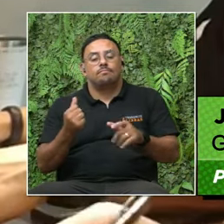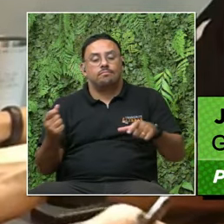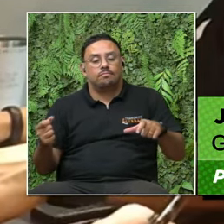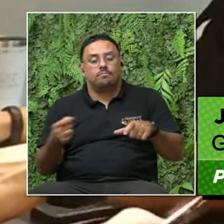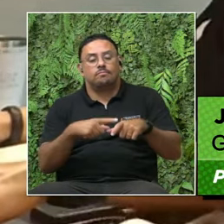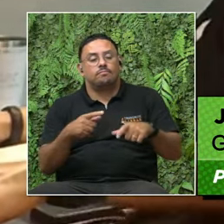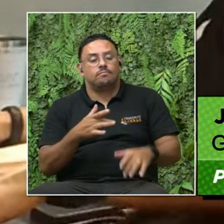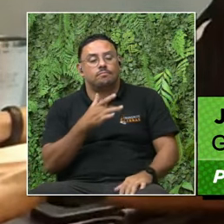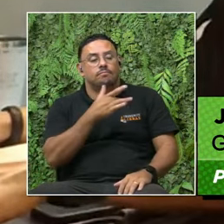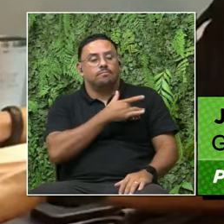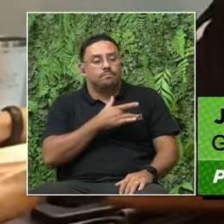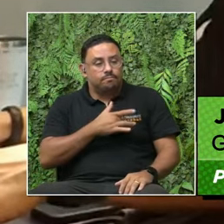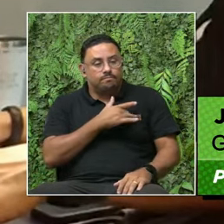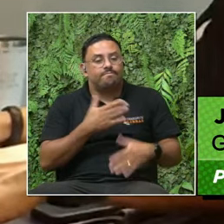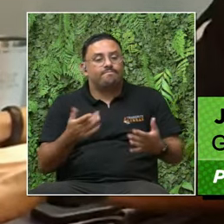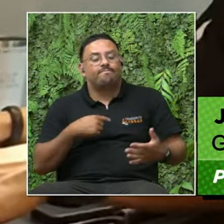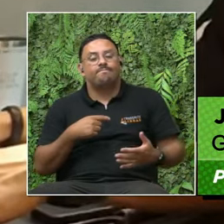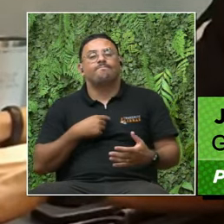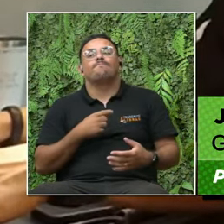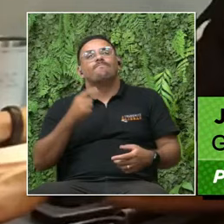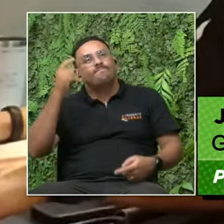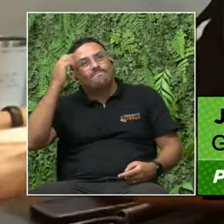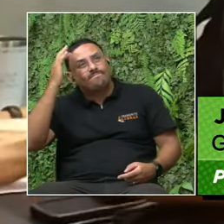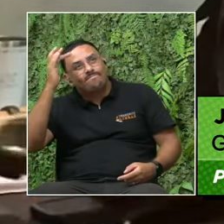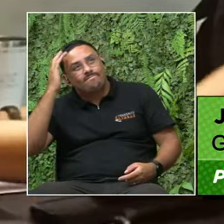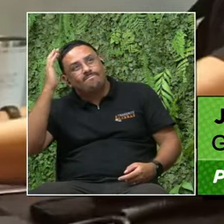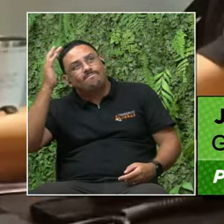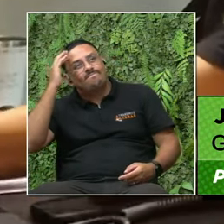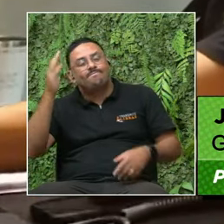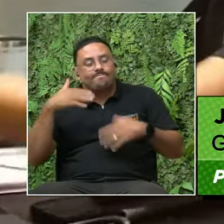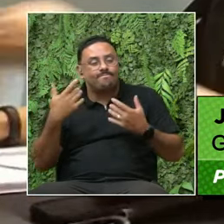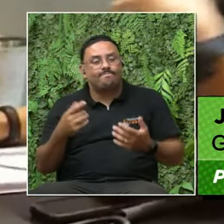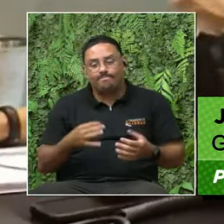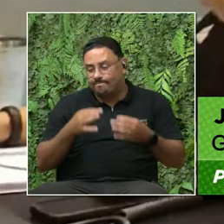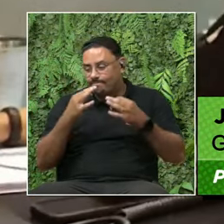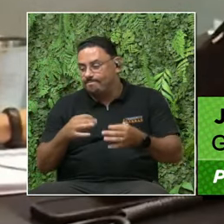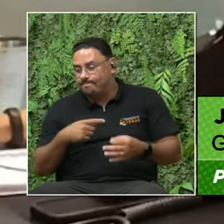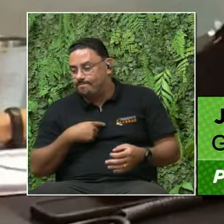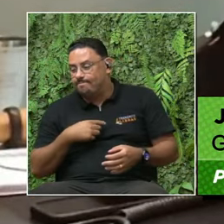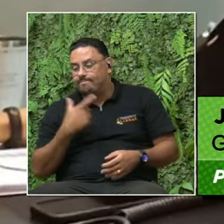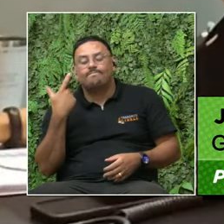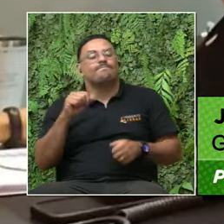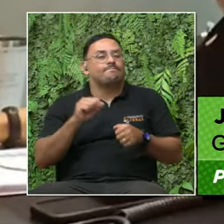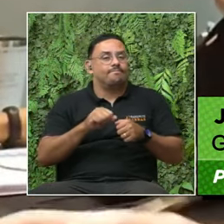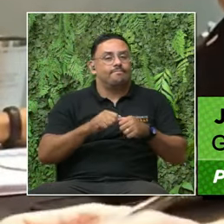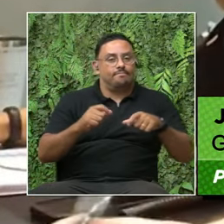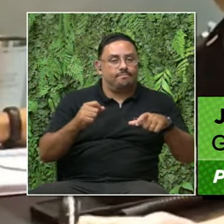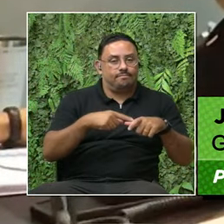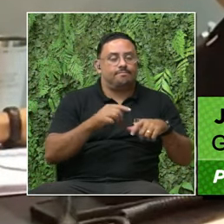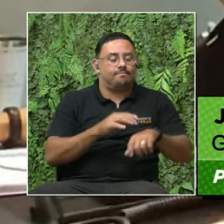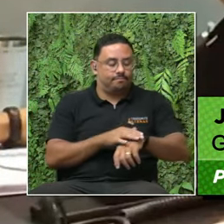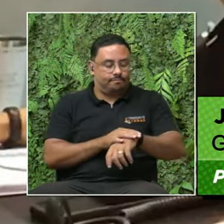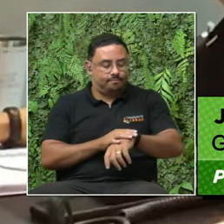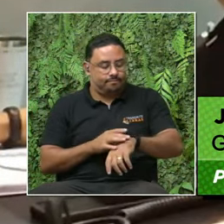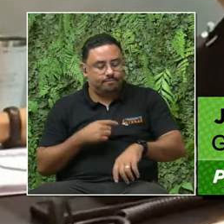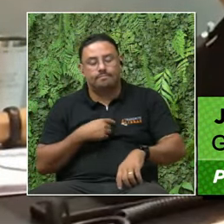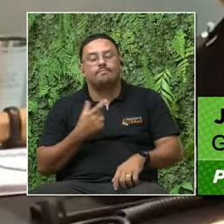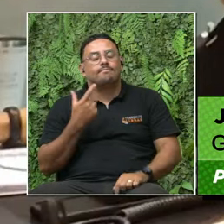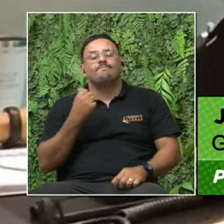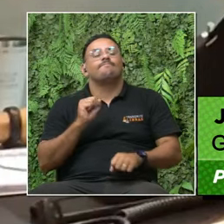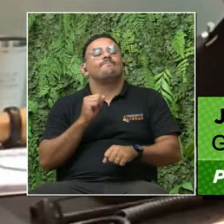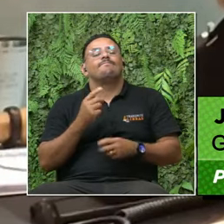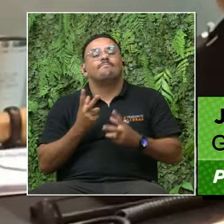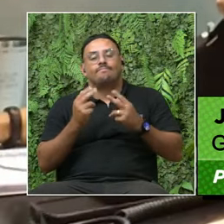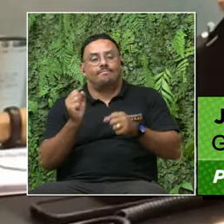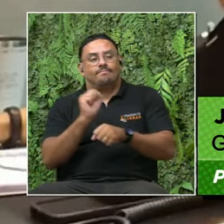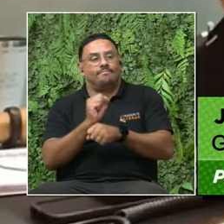contro Cruzeiro e eu tava com isso na minha cabeça tava já certo na minha cabeça que eu ia fazer um gol mas muitas vezes não é como a gente